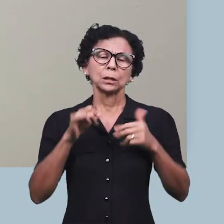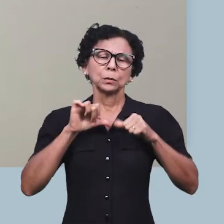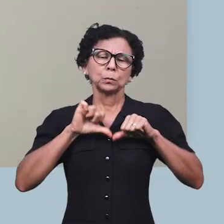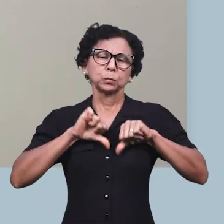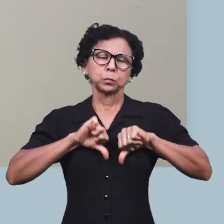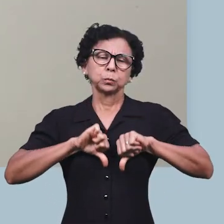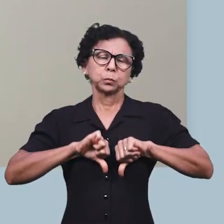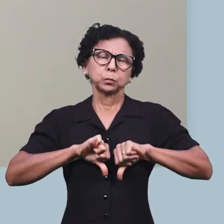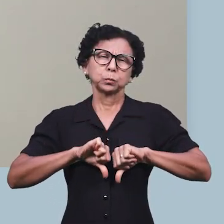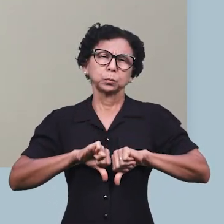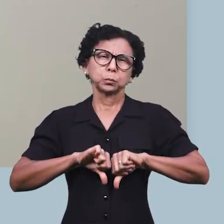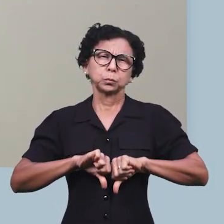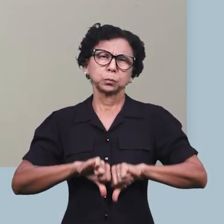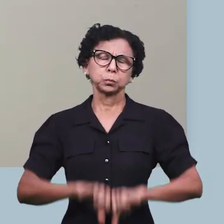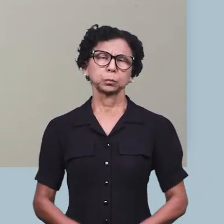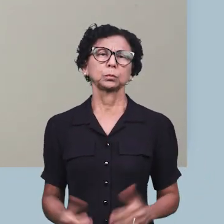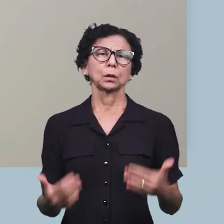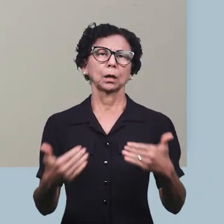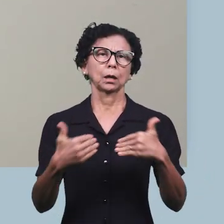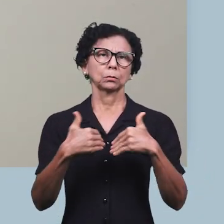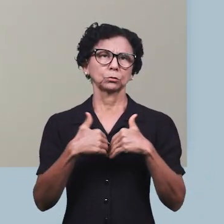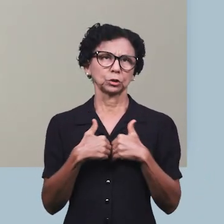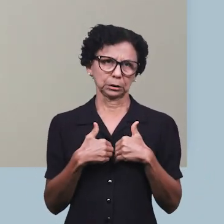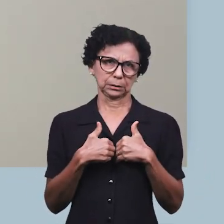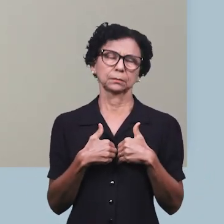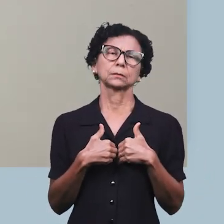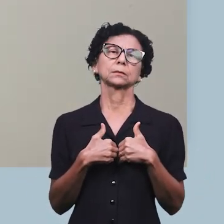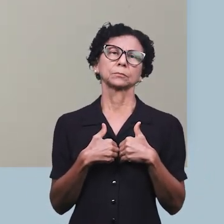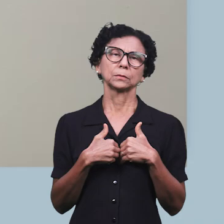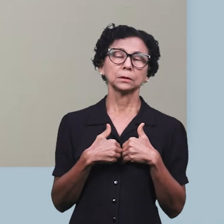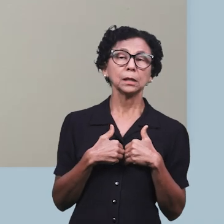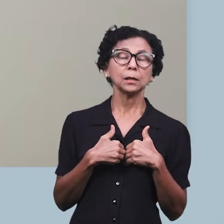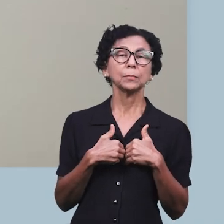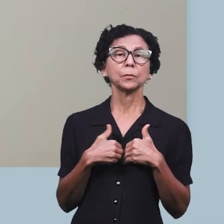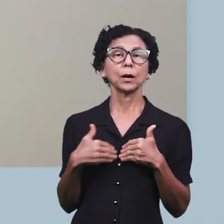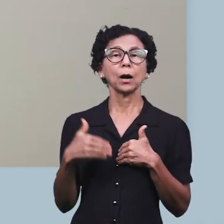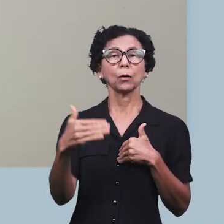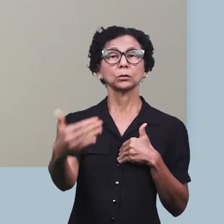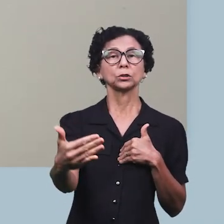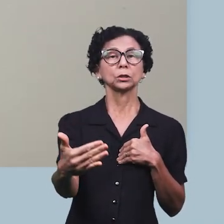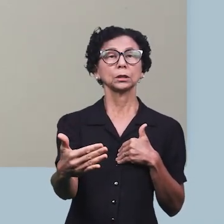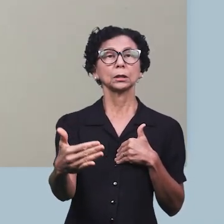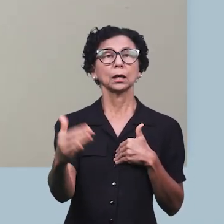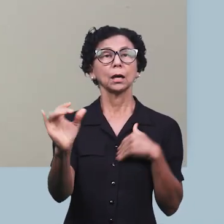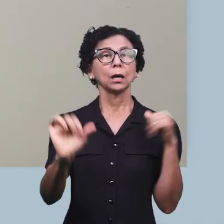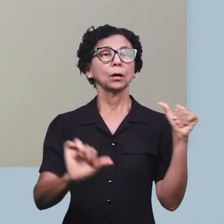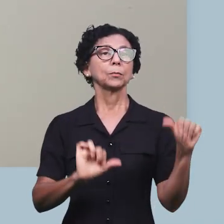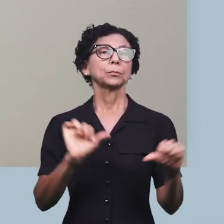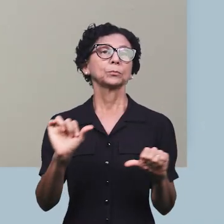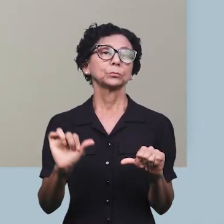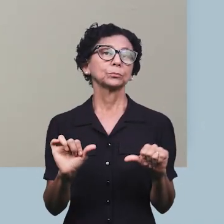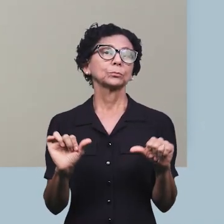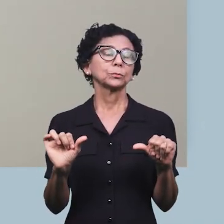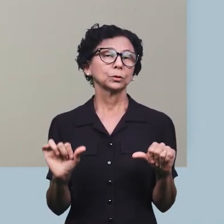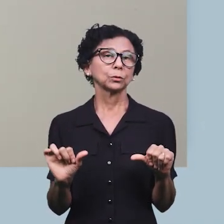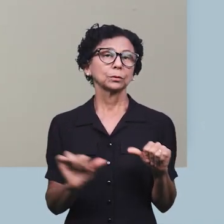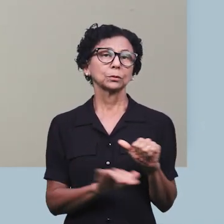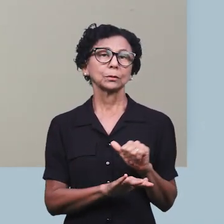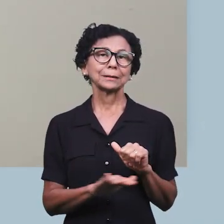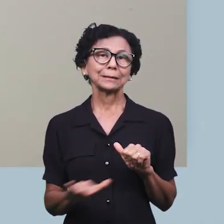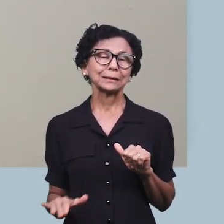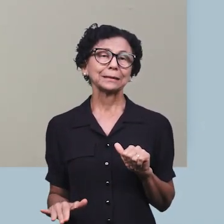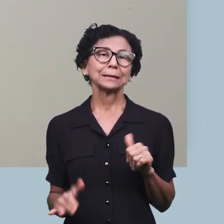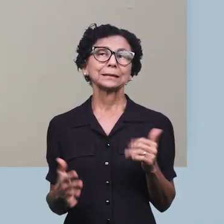nós chamamos de crise do autismo. Então, quando existe uma troca de rotina, essa criança acaba